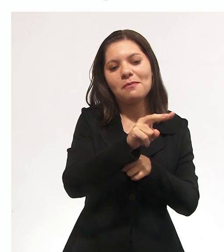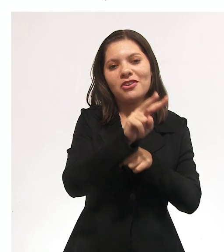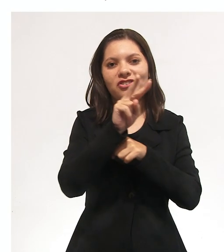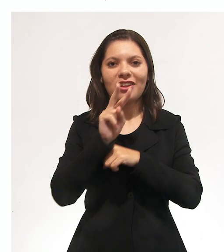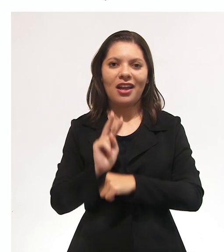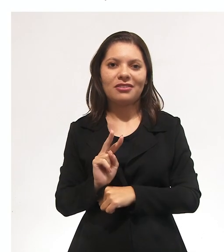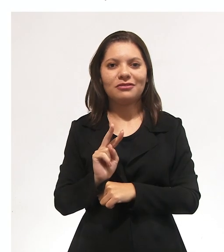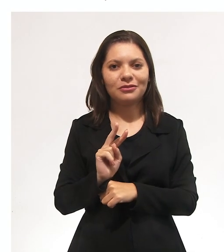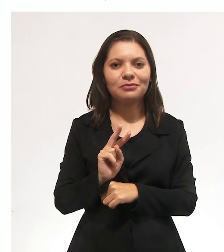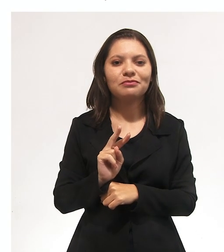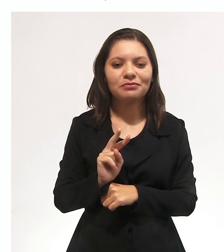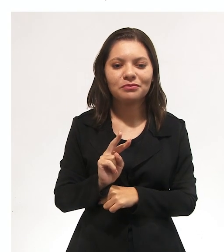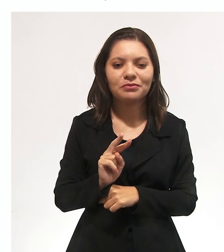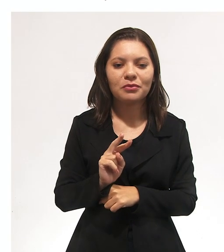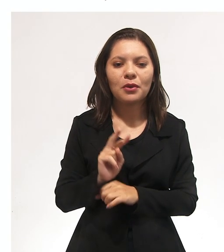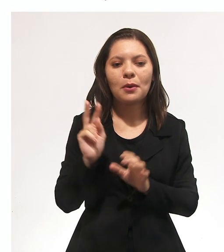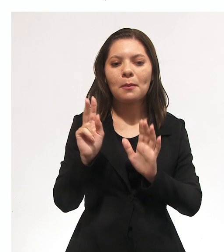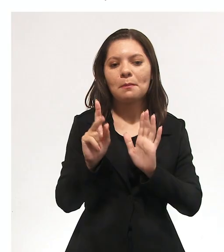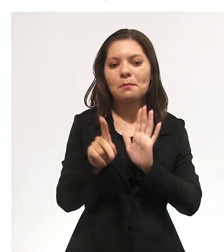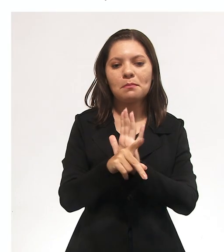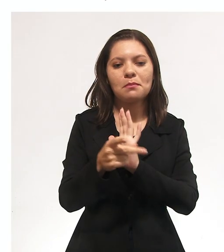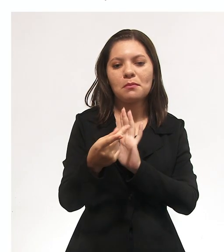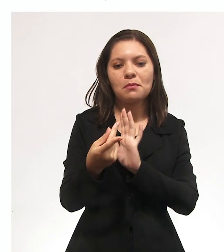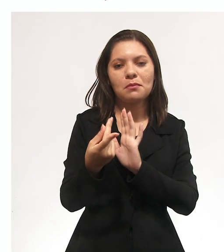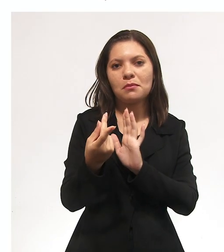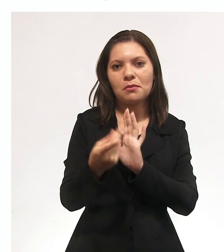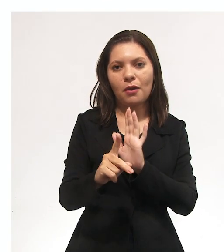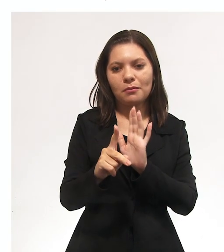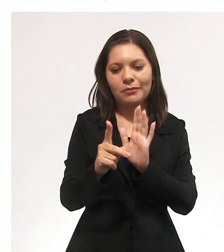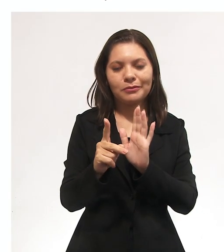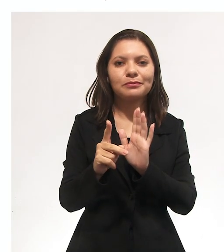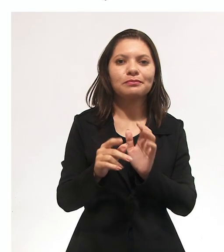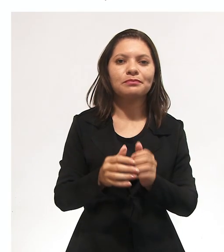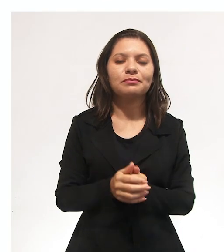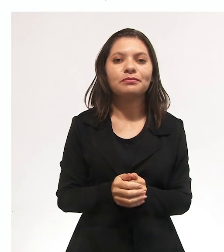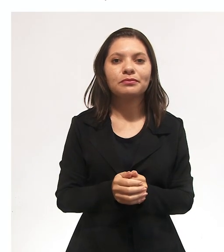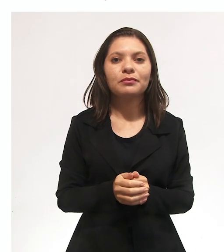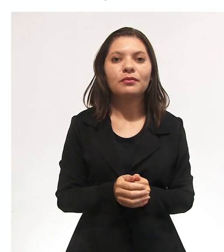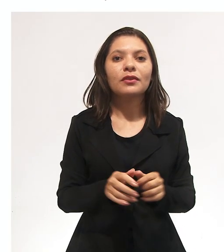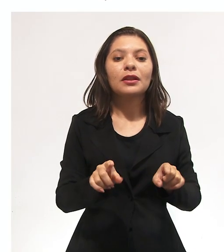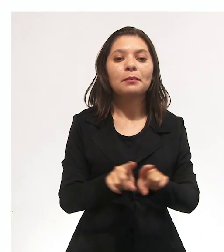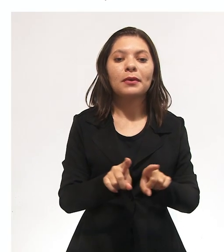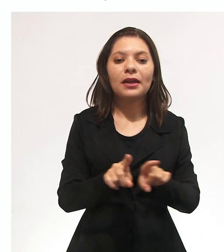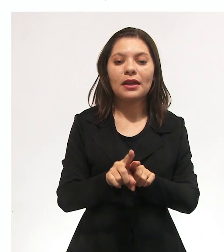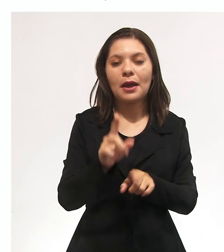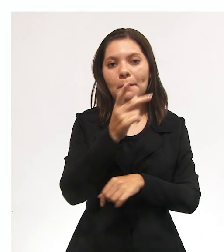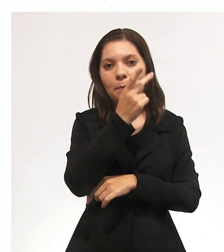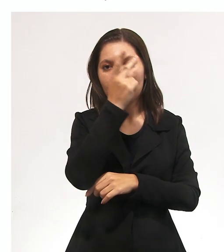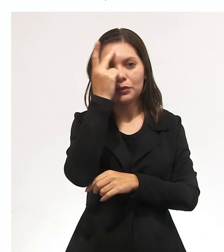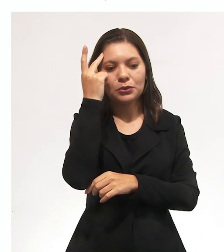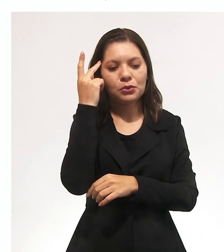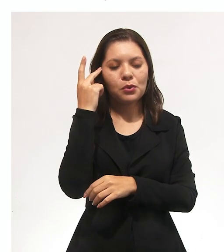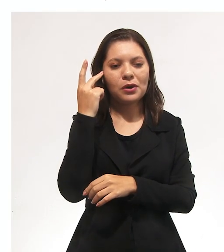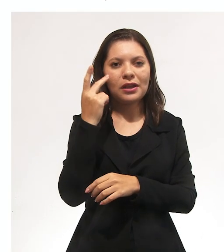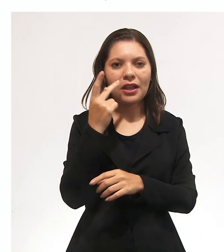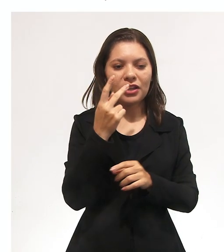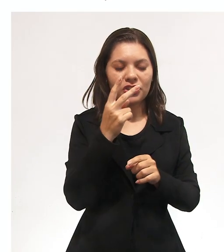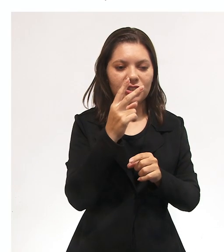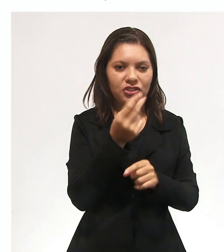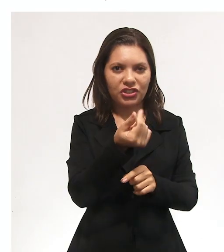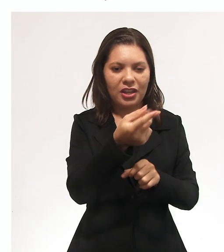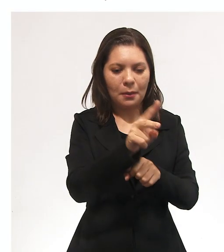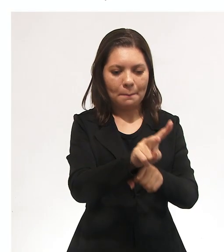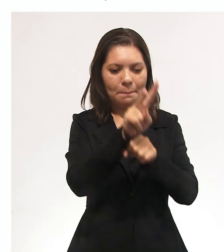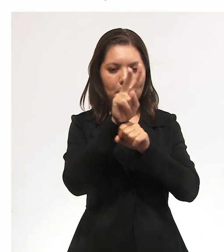como recompensa por emprestar o dinheiro e que o tomador paga pelo uso desse dinheiro